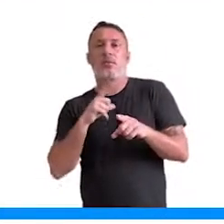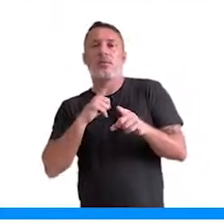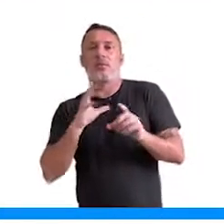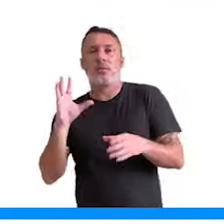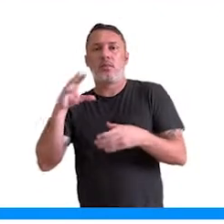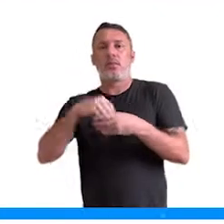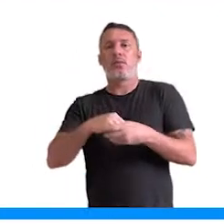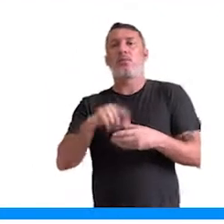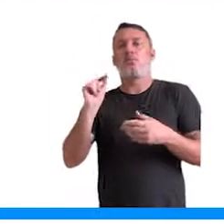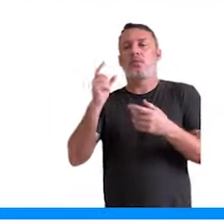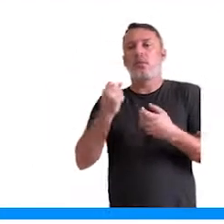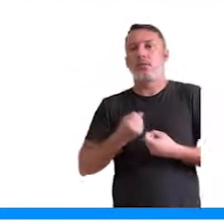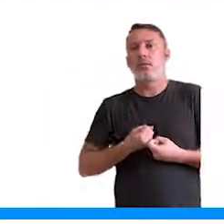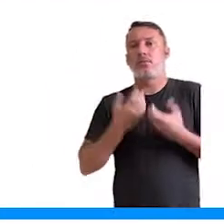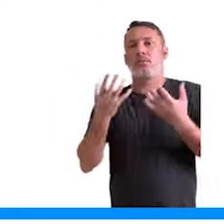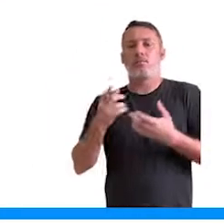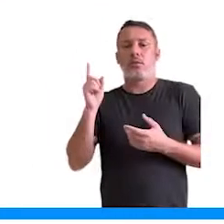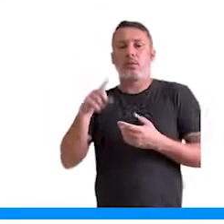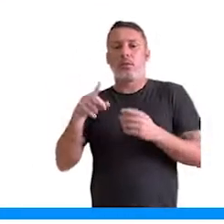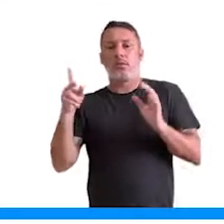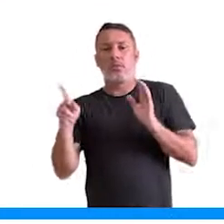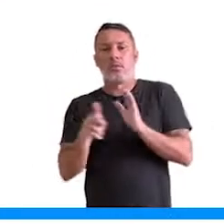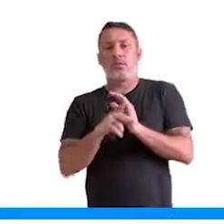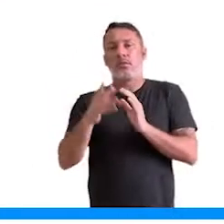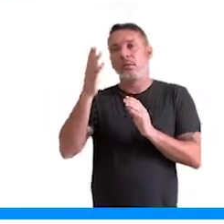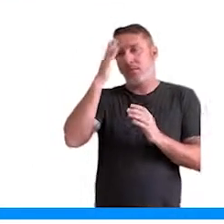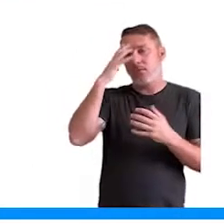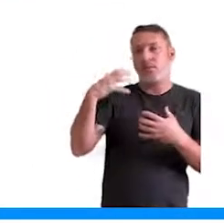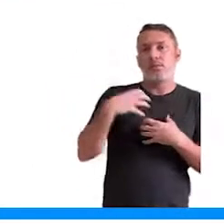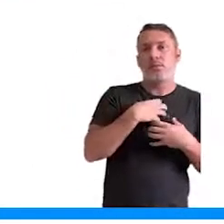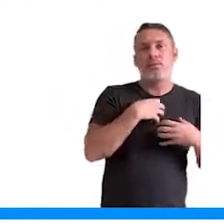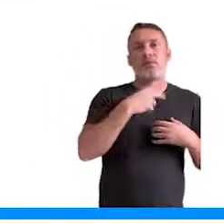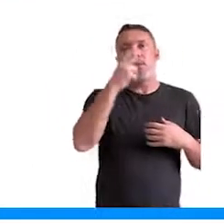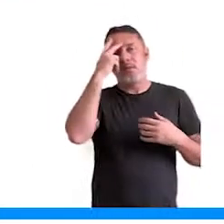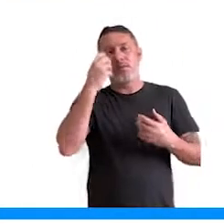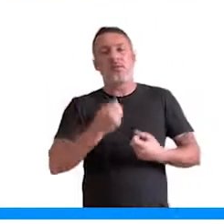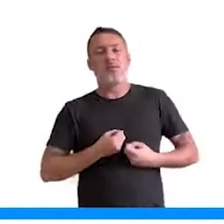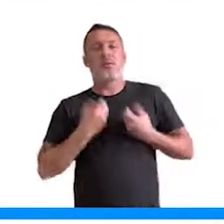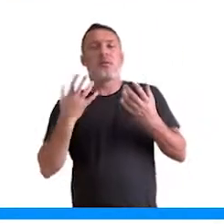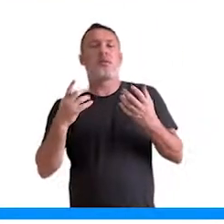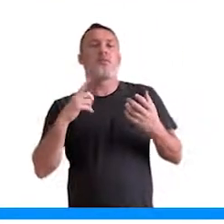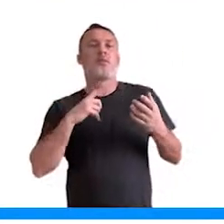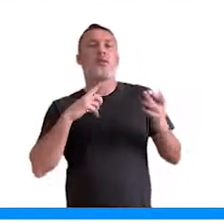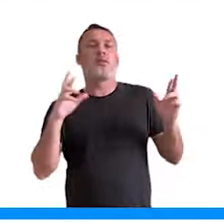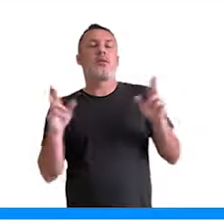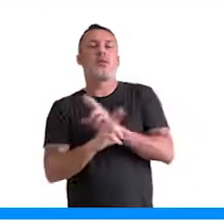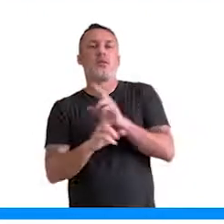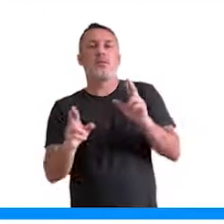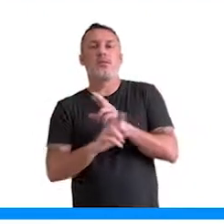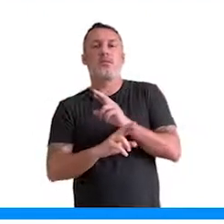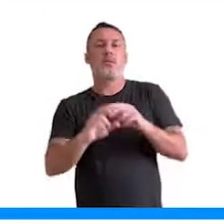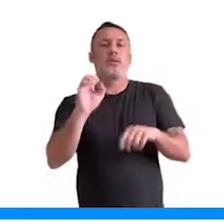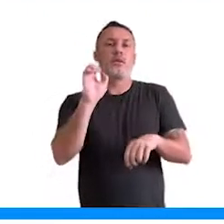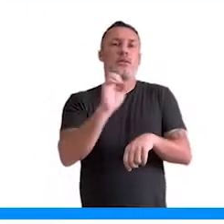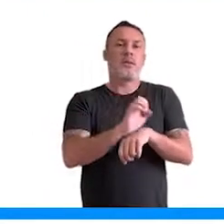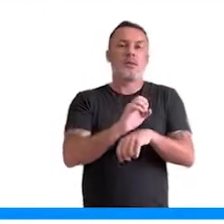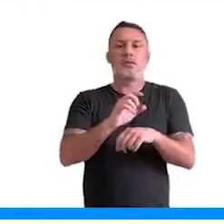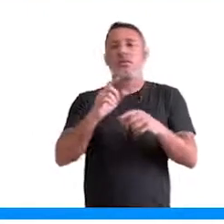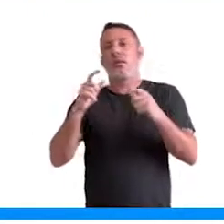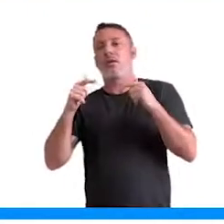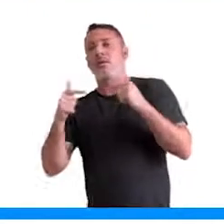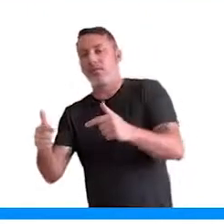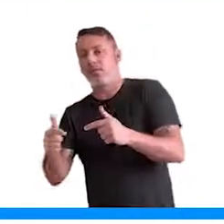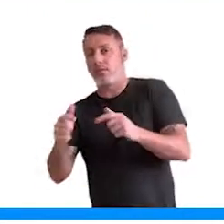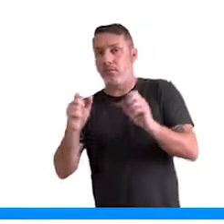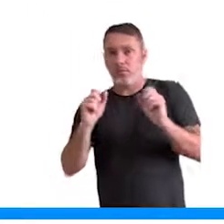os que incorporem a expressão das sensações do orador com relação a um estado